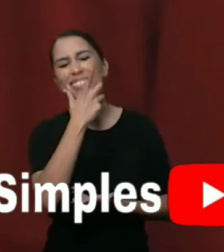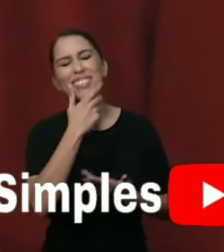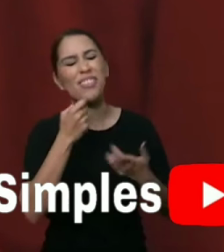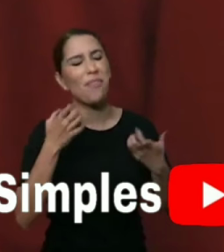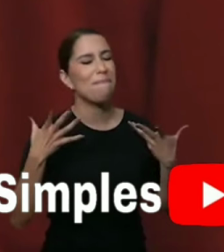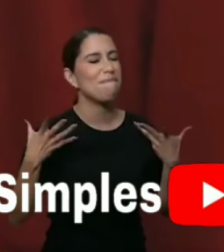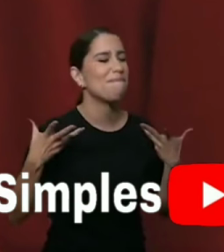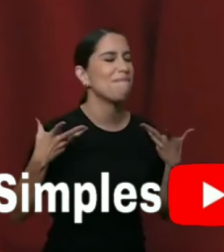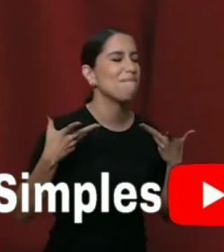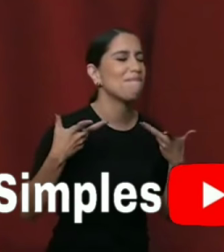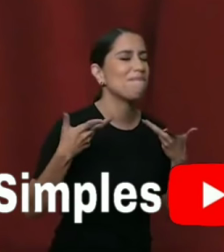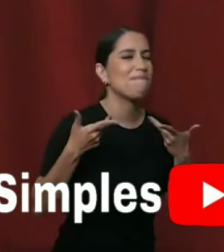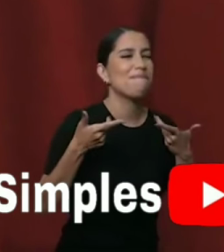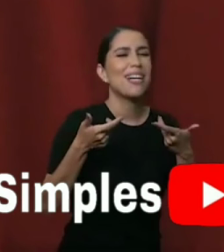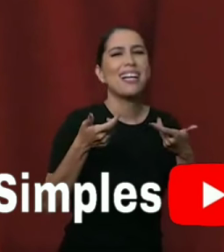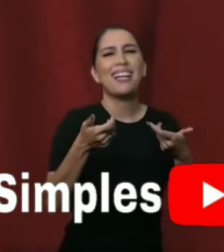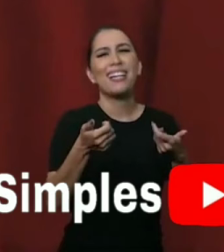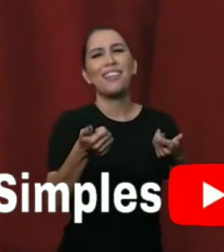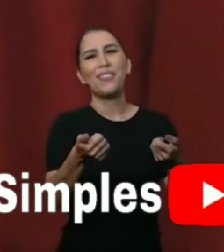É, não tenho palavra.